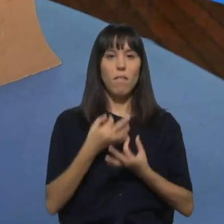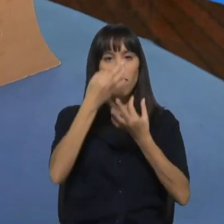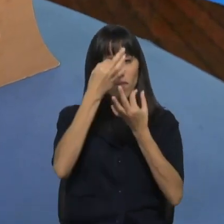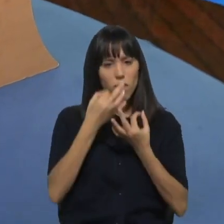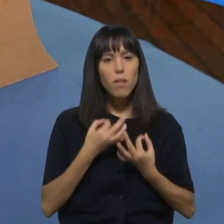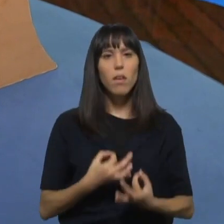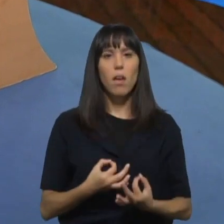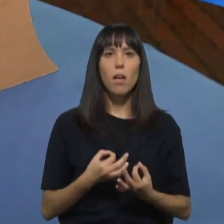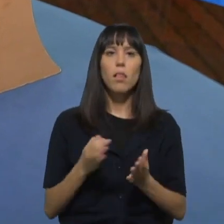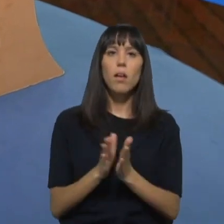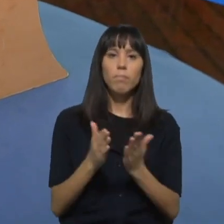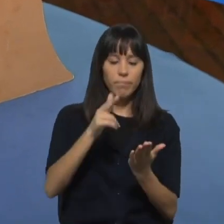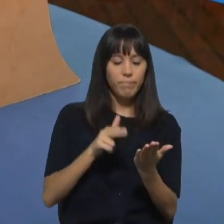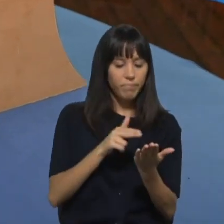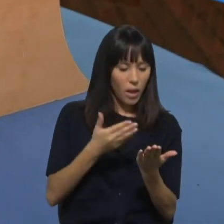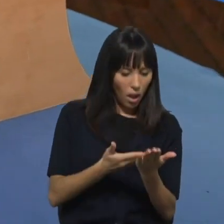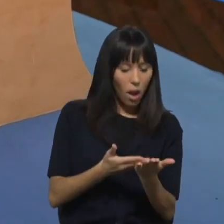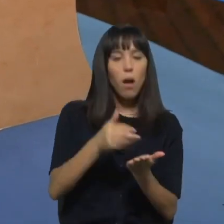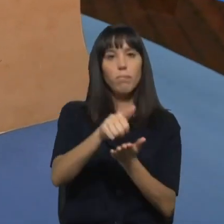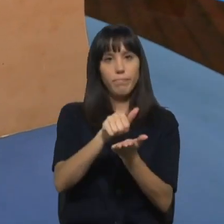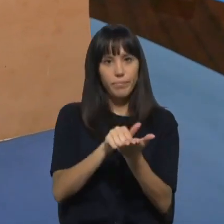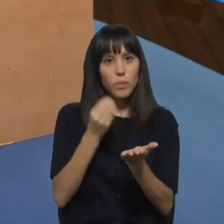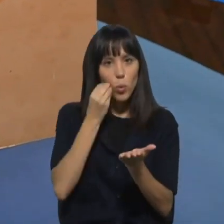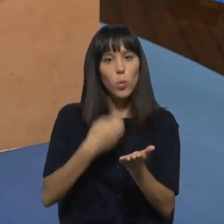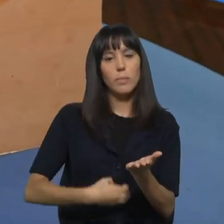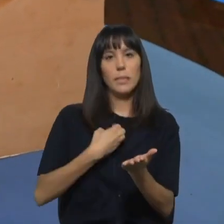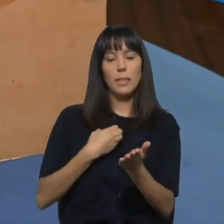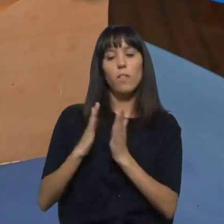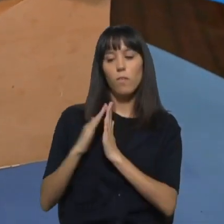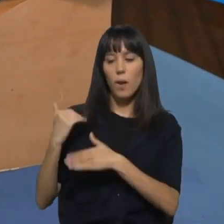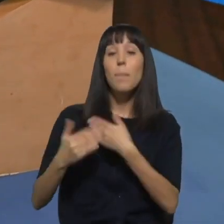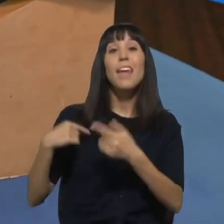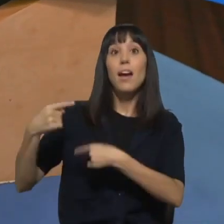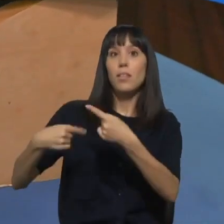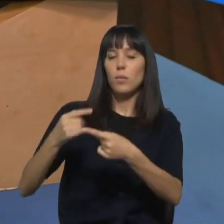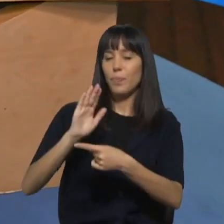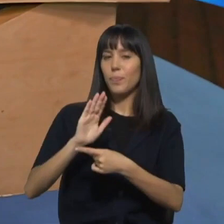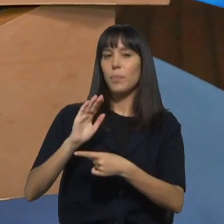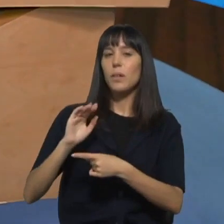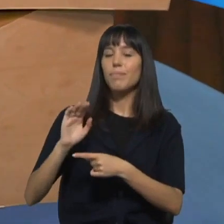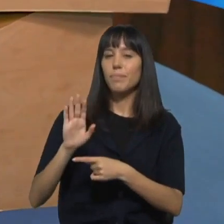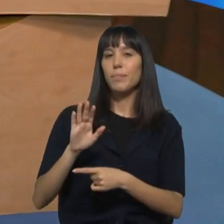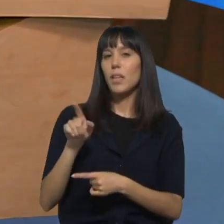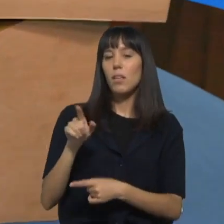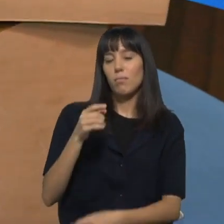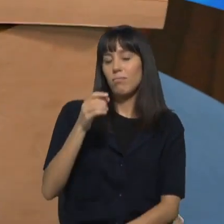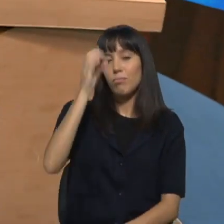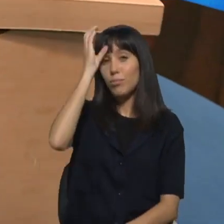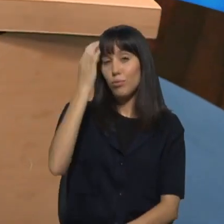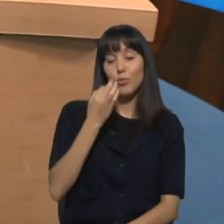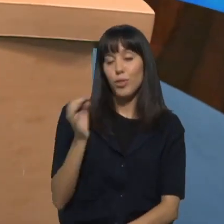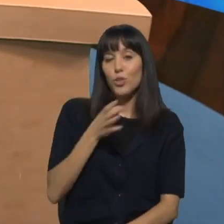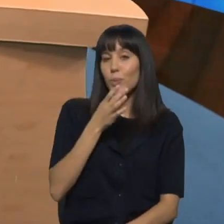à Sagrada Escritura, muito fiel à experiência da fé, muito fiel à tradição, mas não tradição, isso eu penso que é um gênio nisso, explica muito bem,